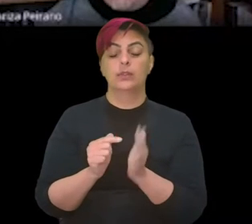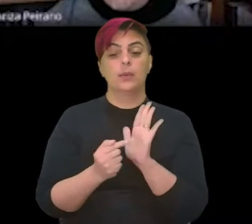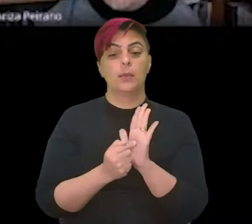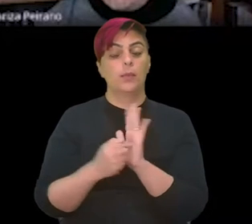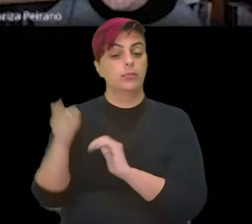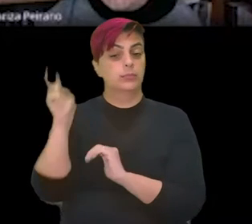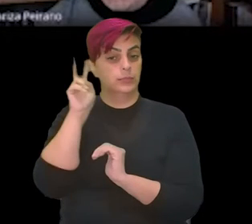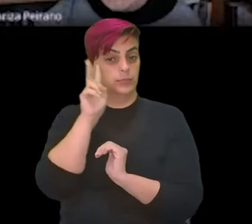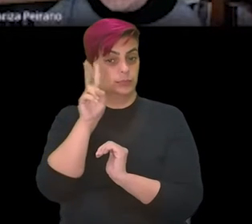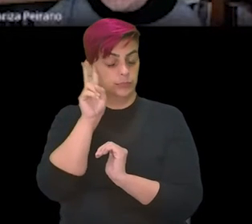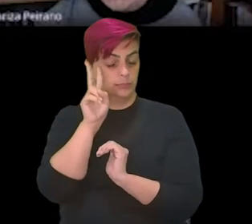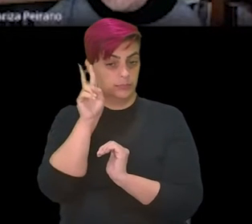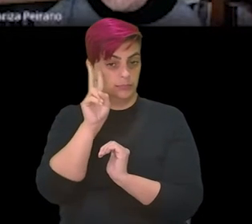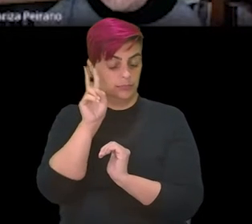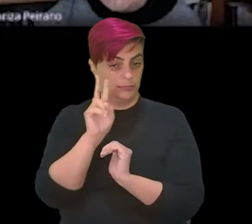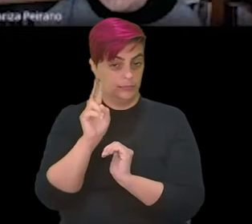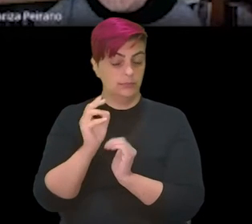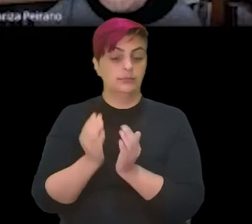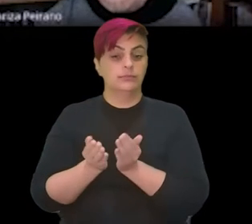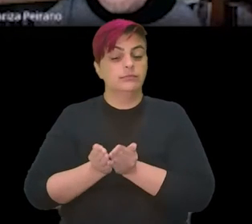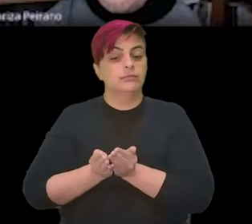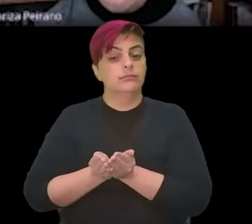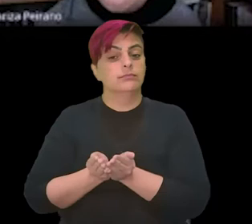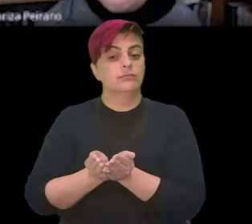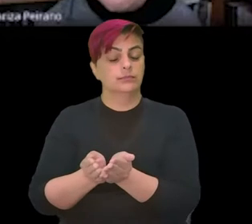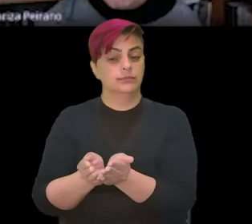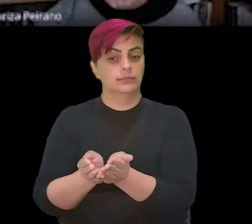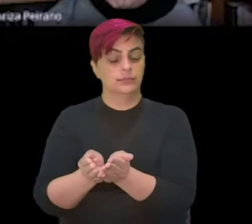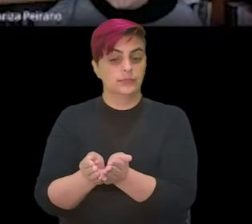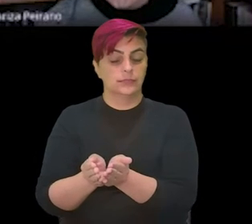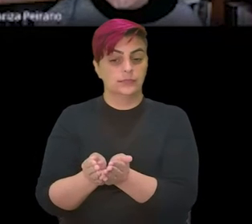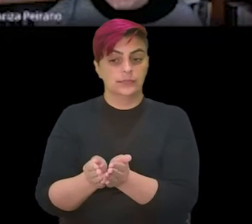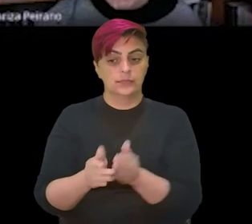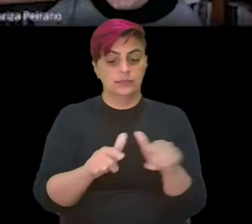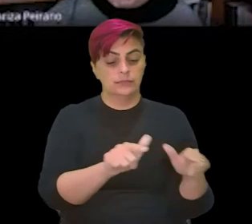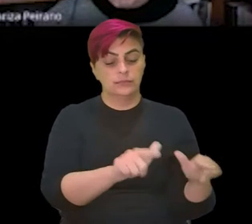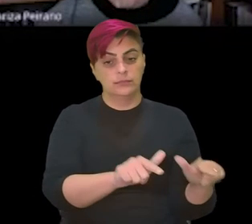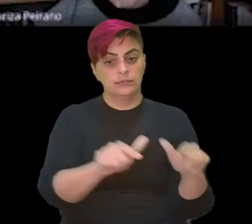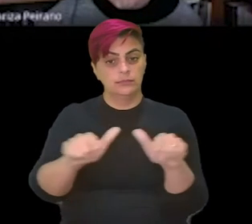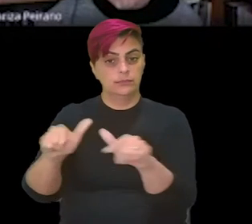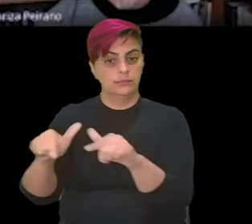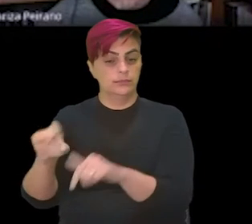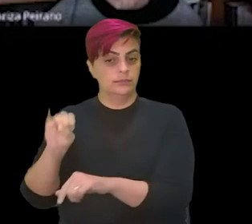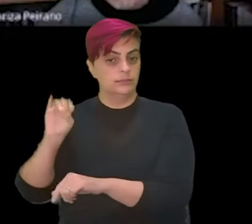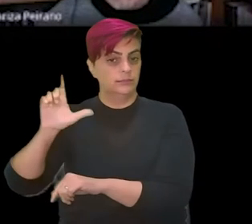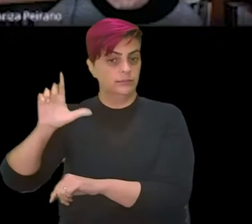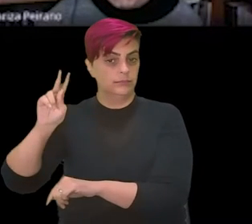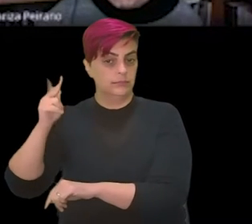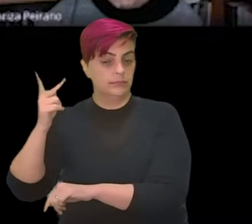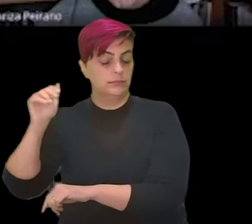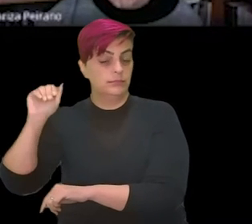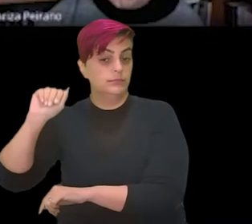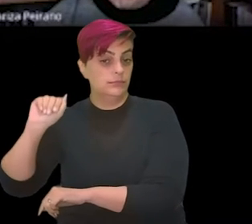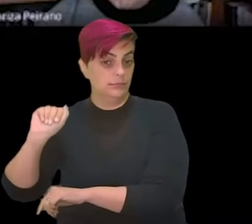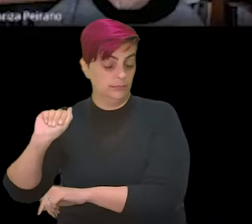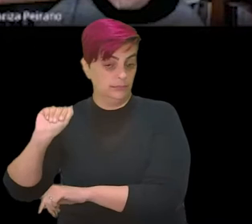teria ocorrido das diversas ilhas do arquipélago, parte da qual Malinowski presenciou